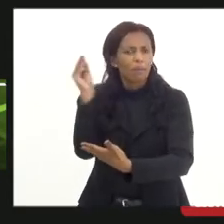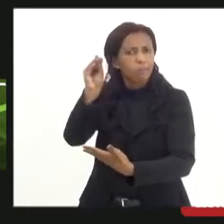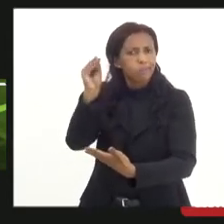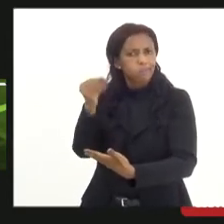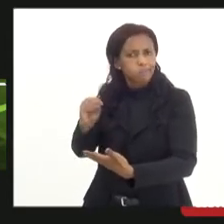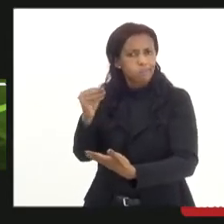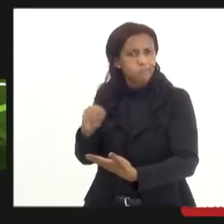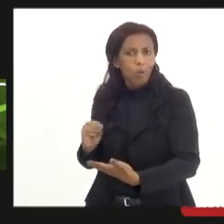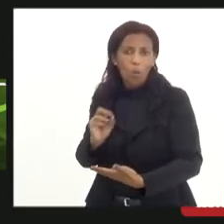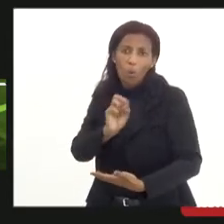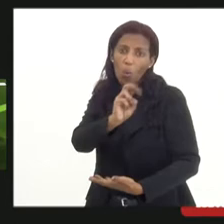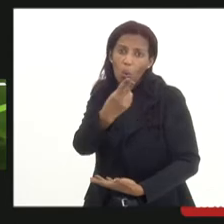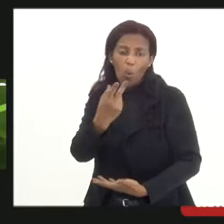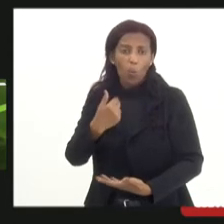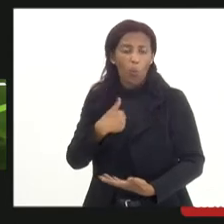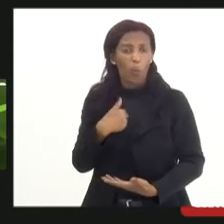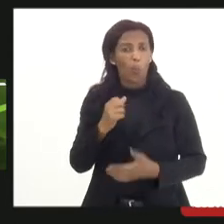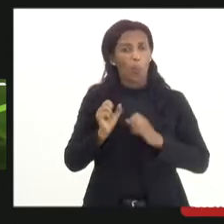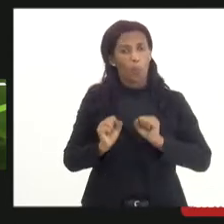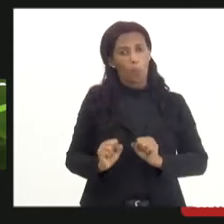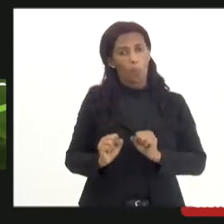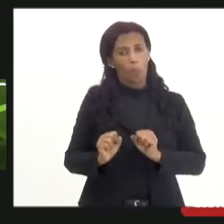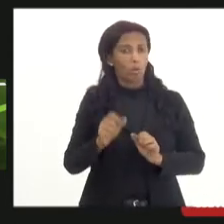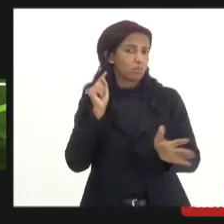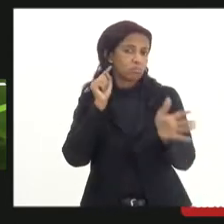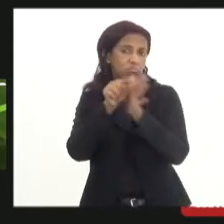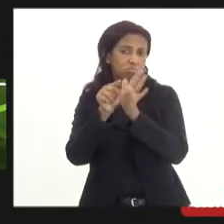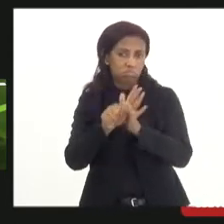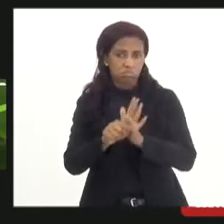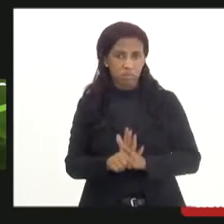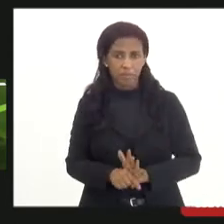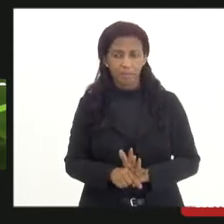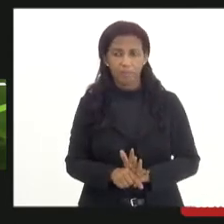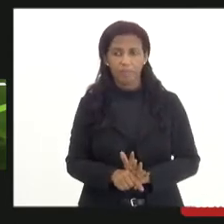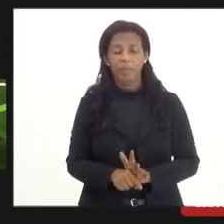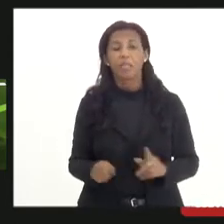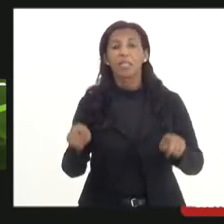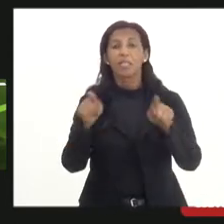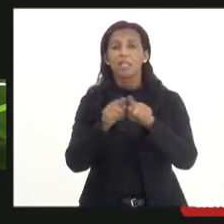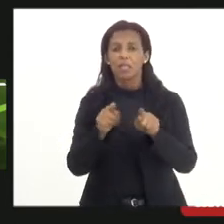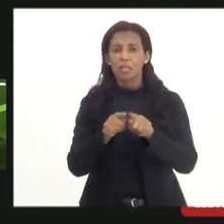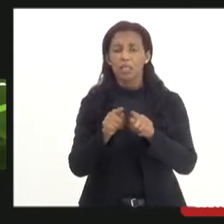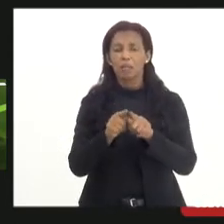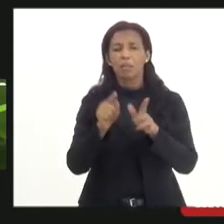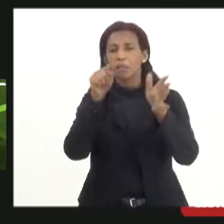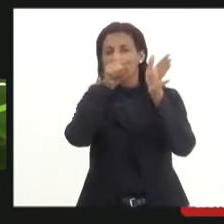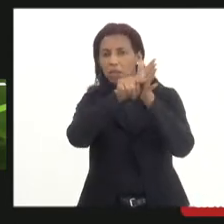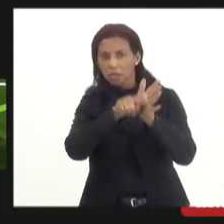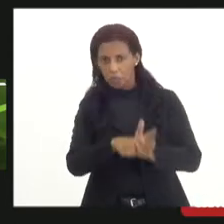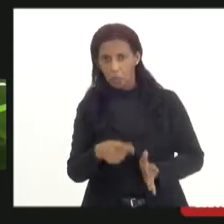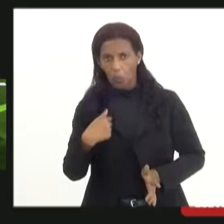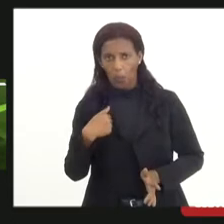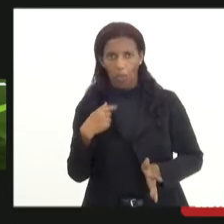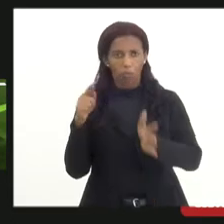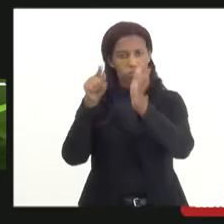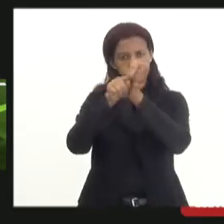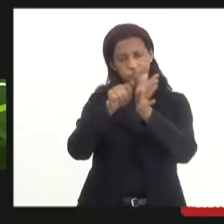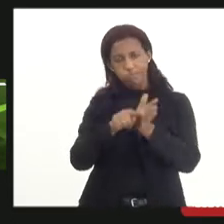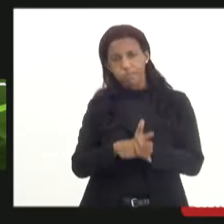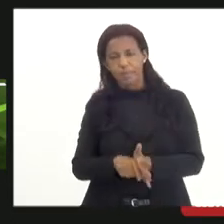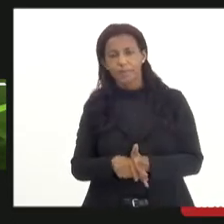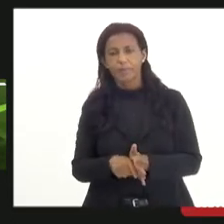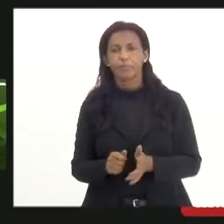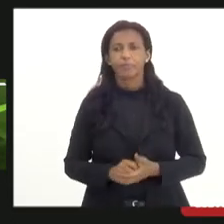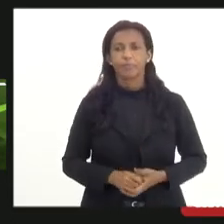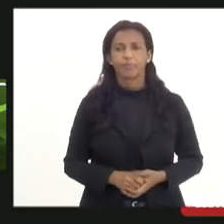ou se eu posso, então, fazer as perguntas. E também, dentro das perguntas que eu for fazendo,